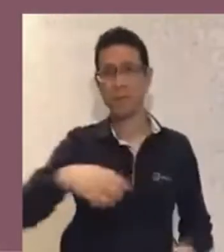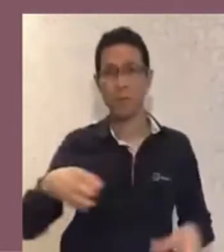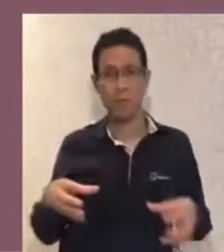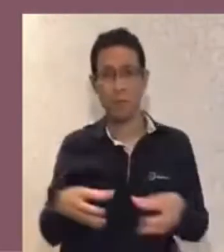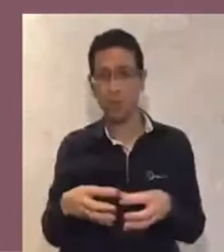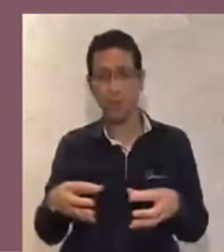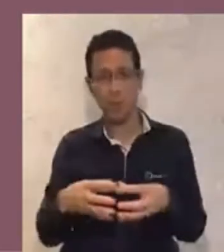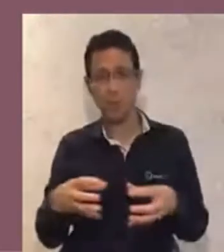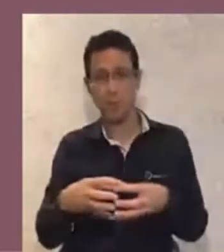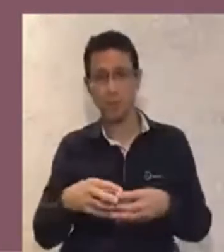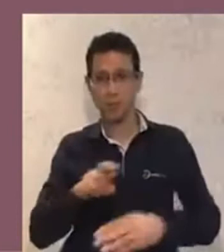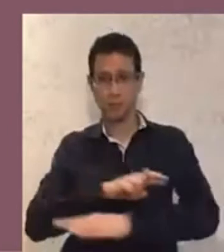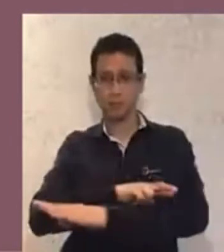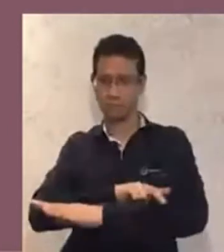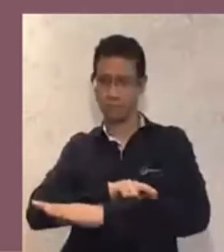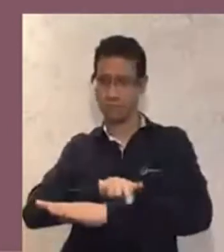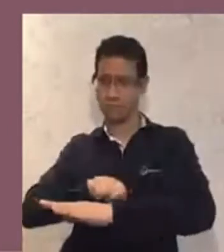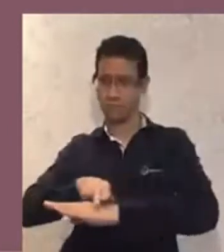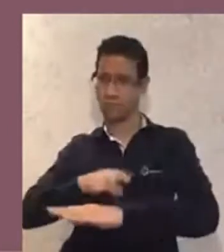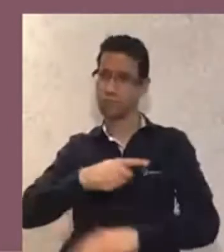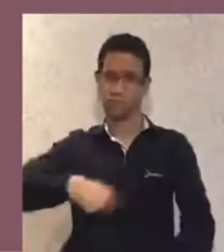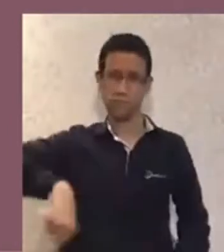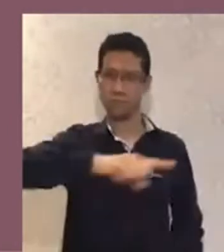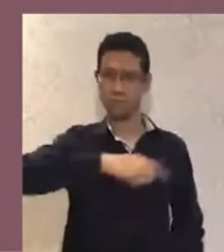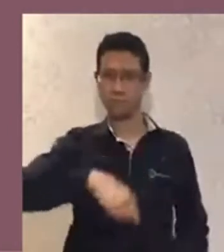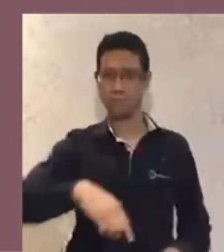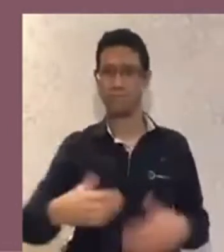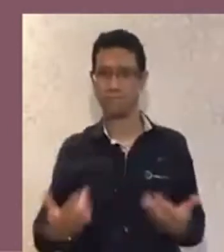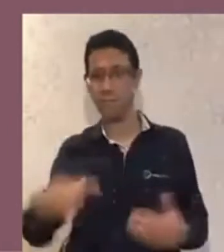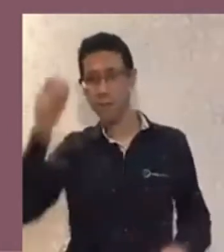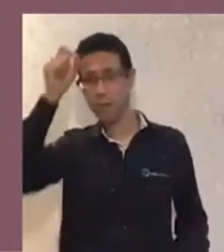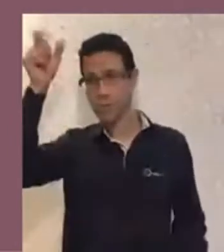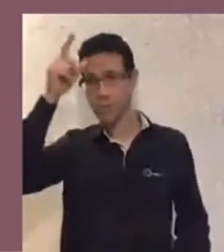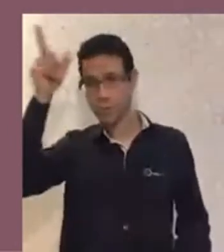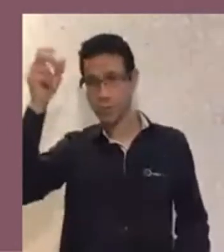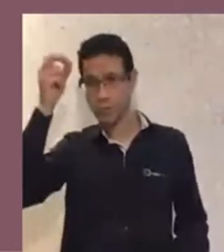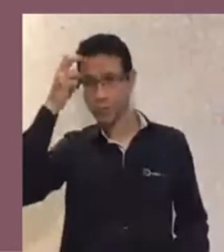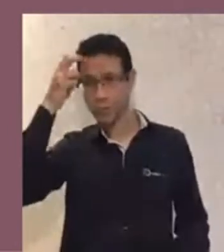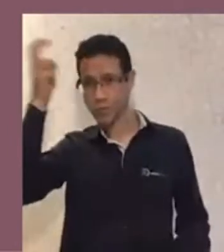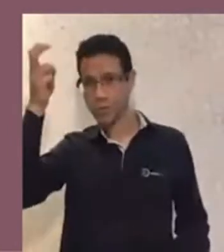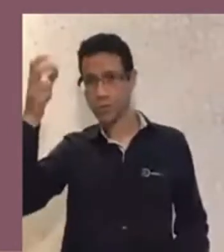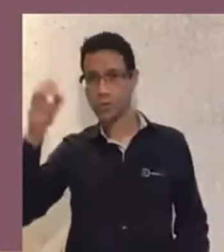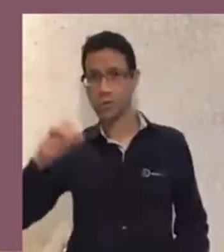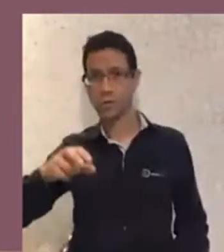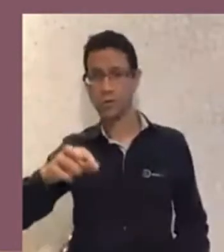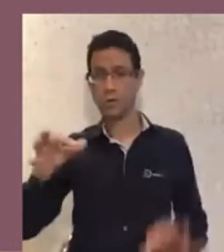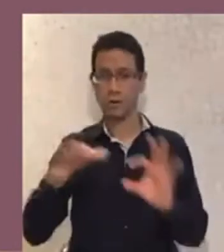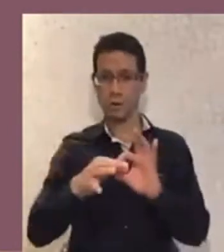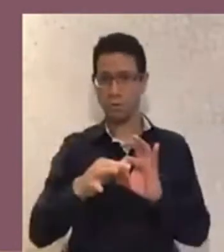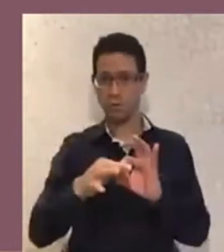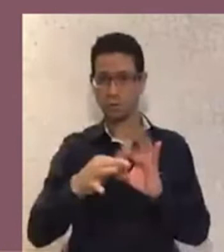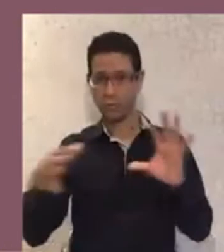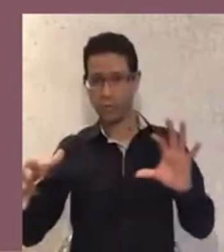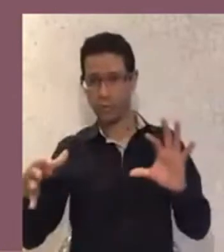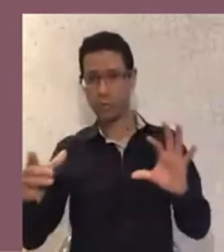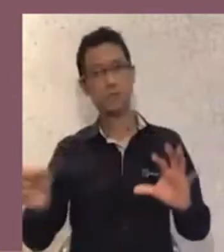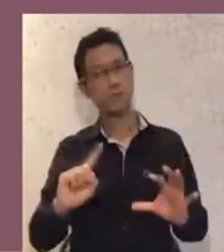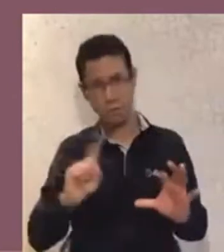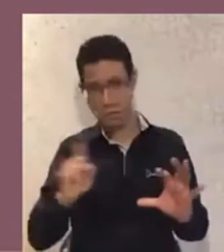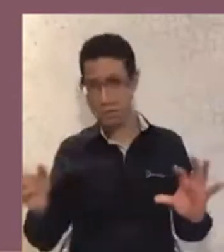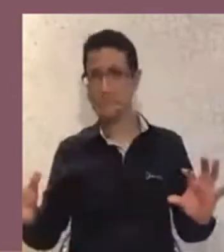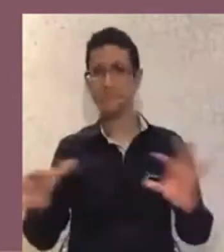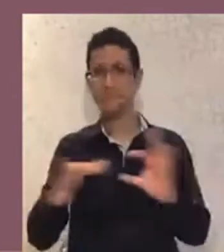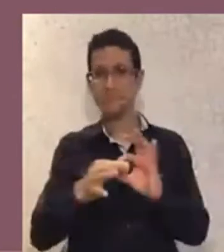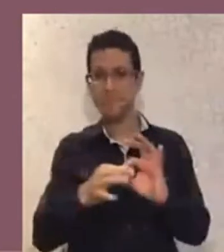étnico-racial. Portanto, cultura não está desvinculado do grupo étnico-racial, quer